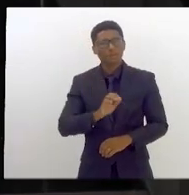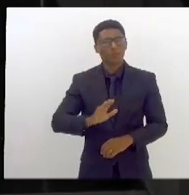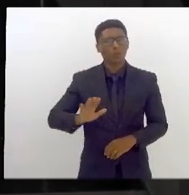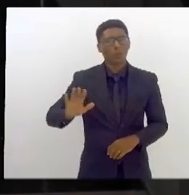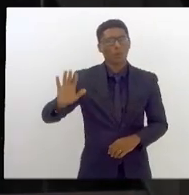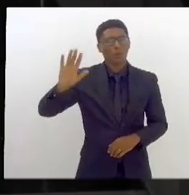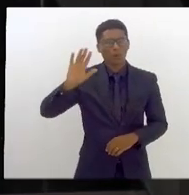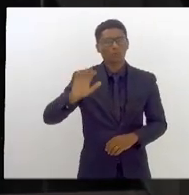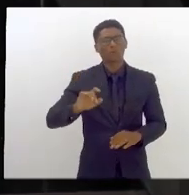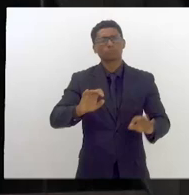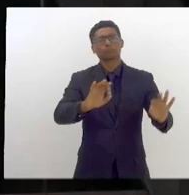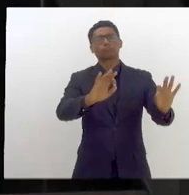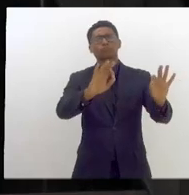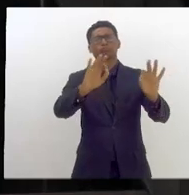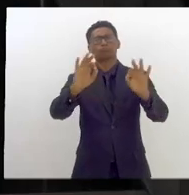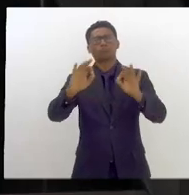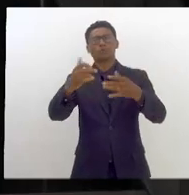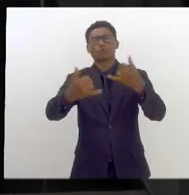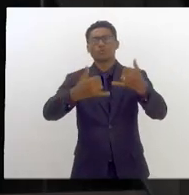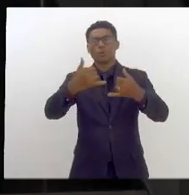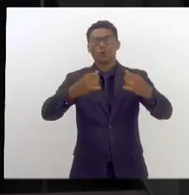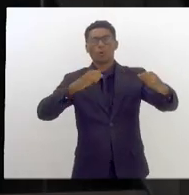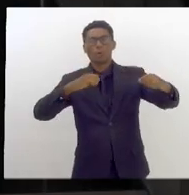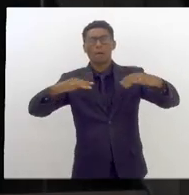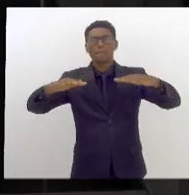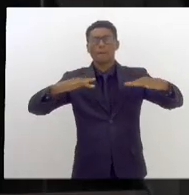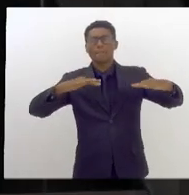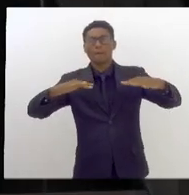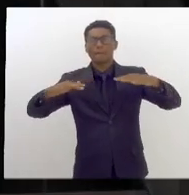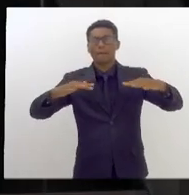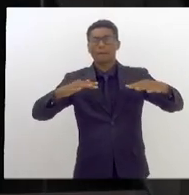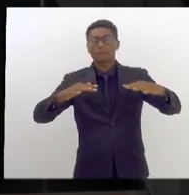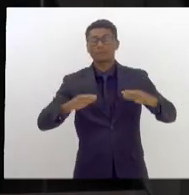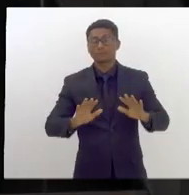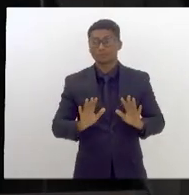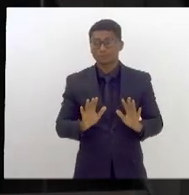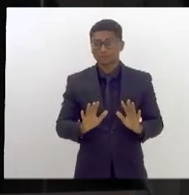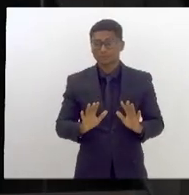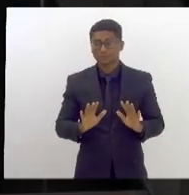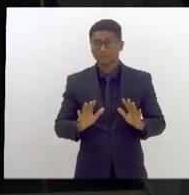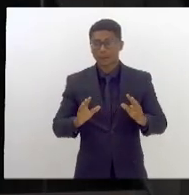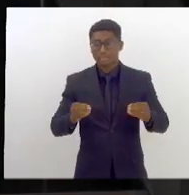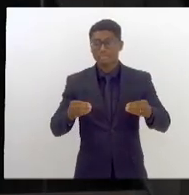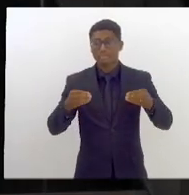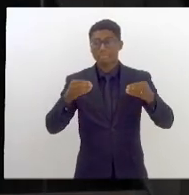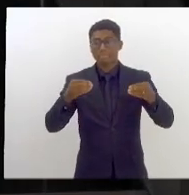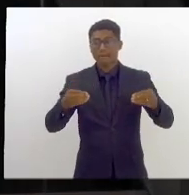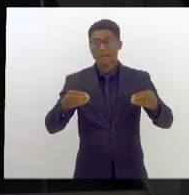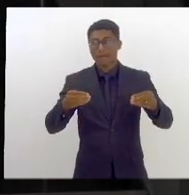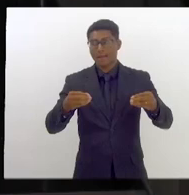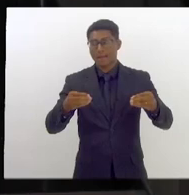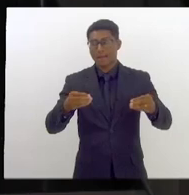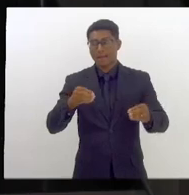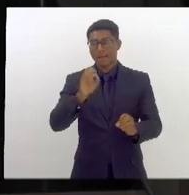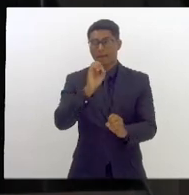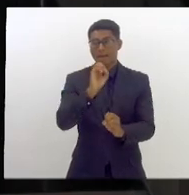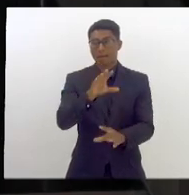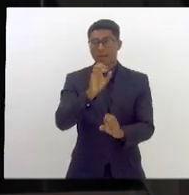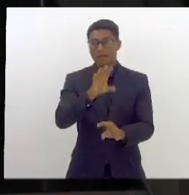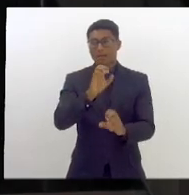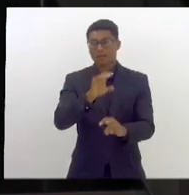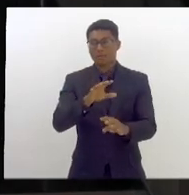a esse jogo o MEC subtrair no seu sistema